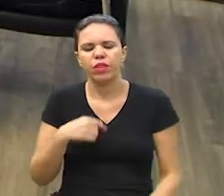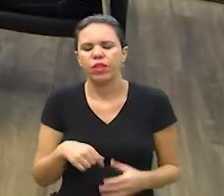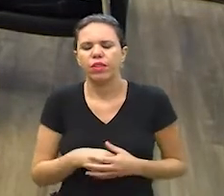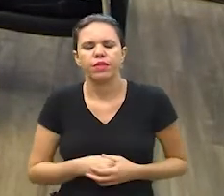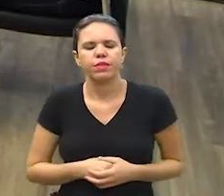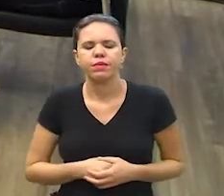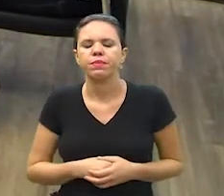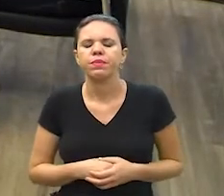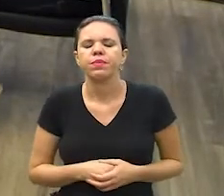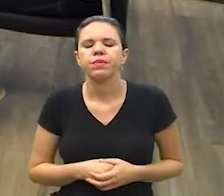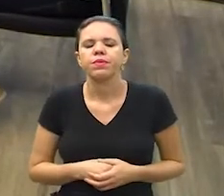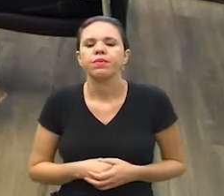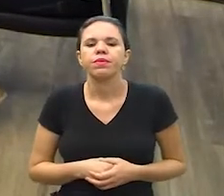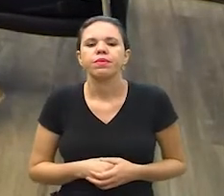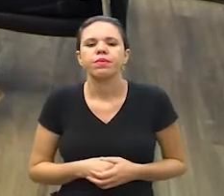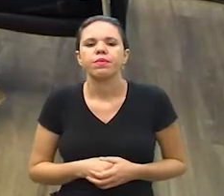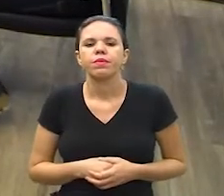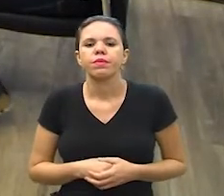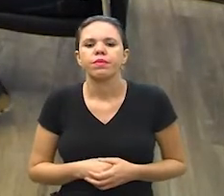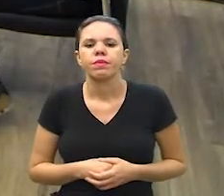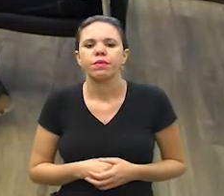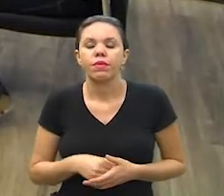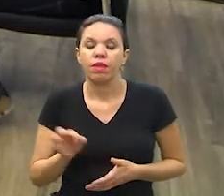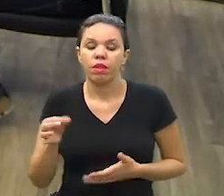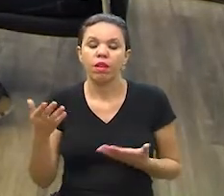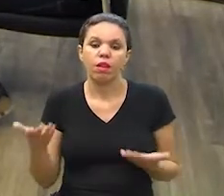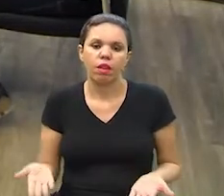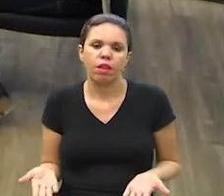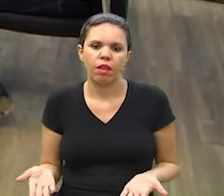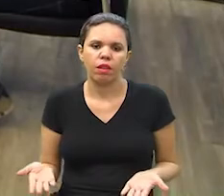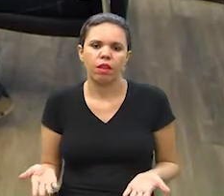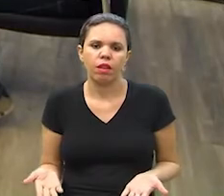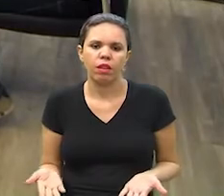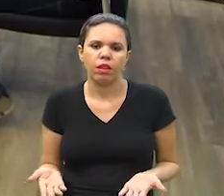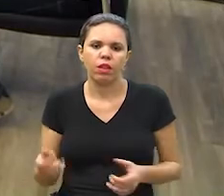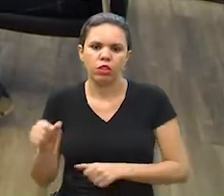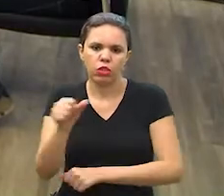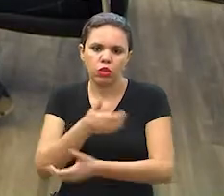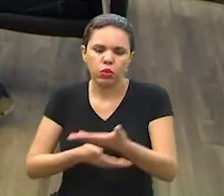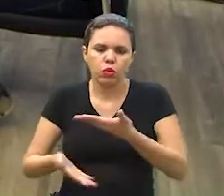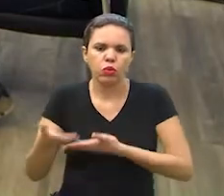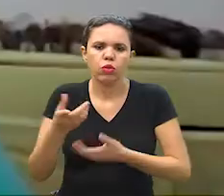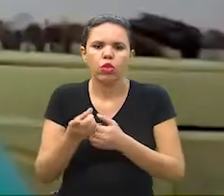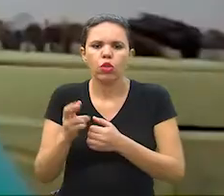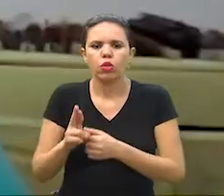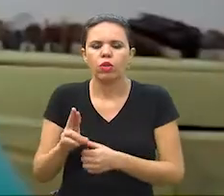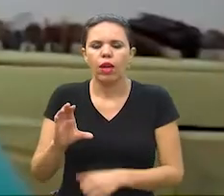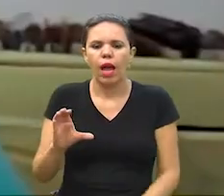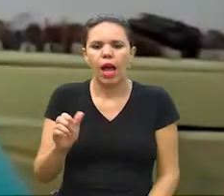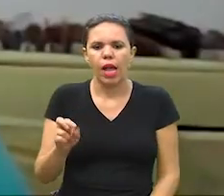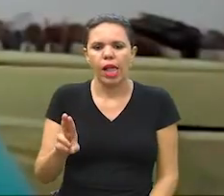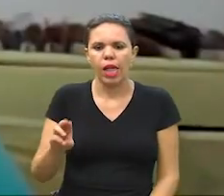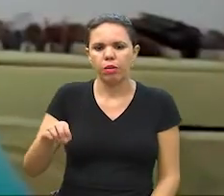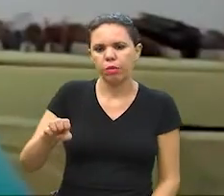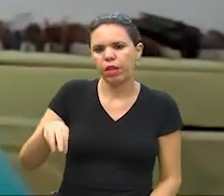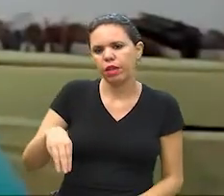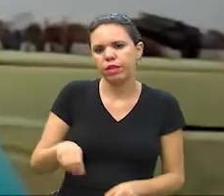própria vontade? São exatamente os sinais trocados, como disse a doutora Carmen,